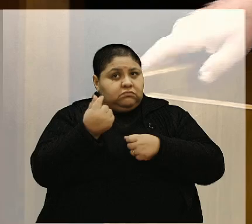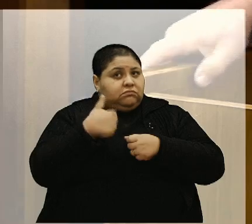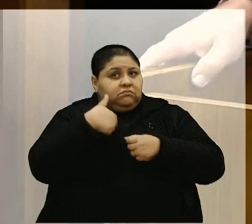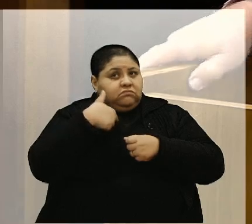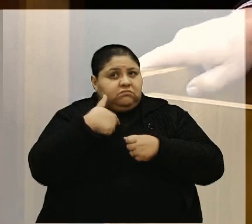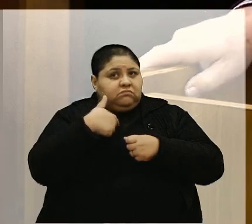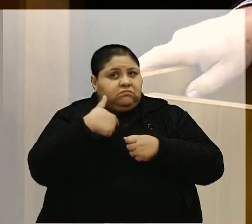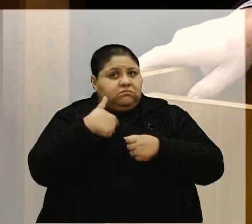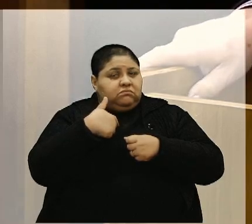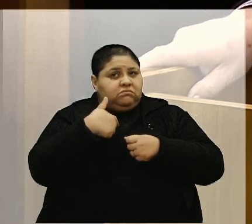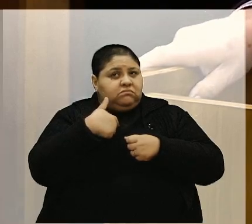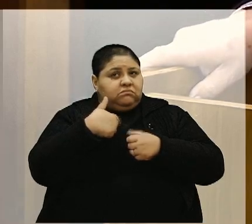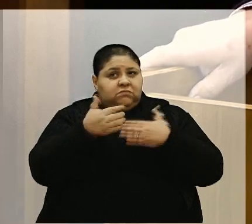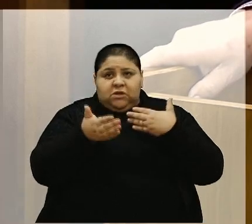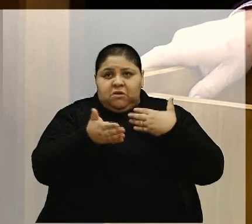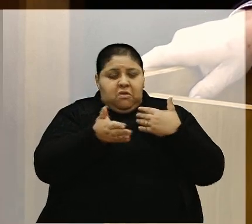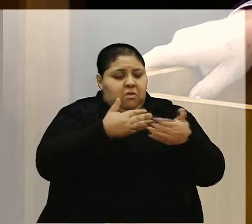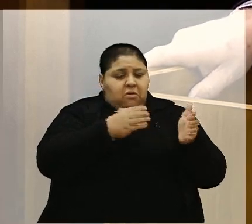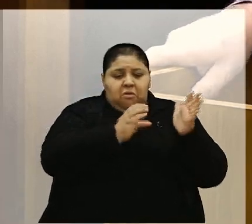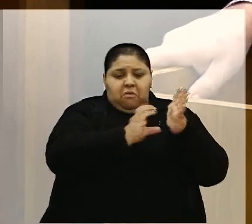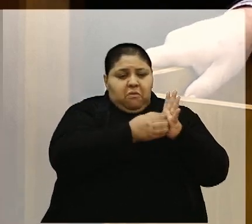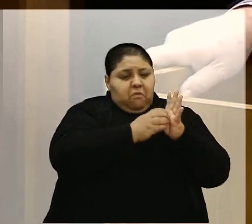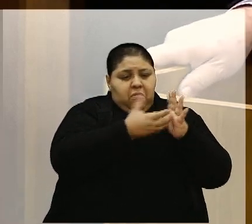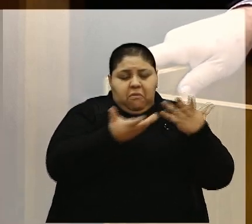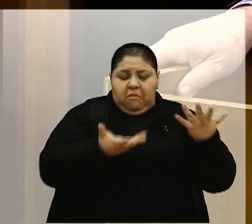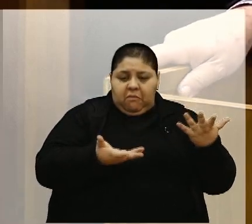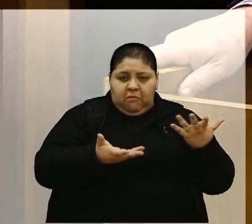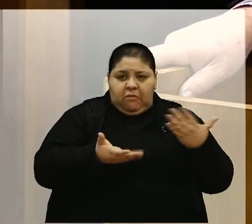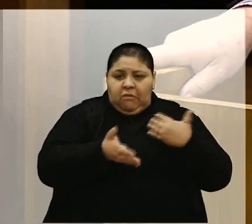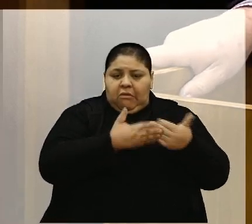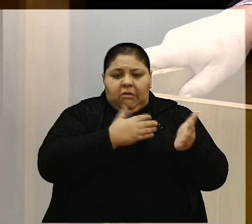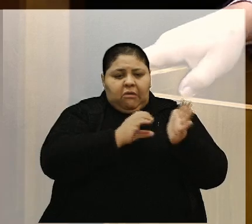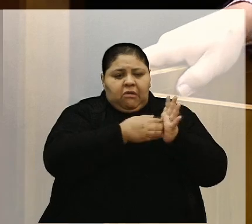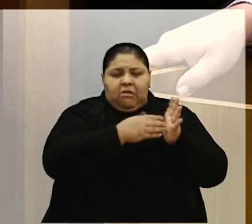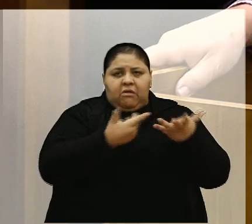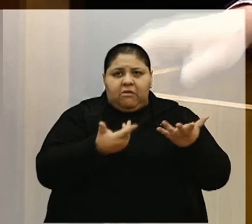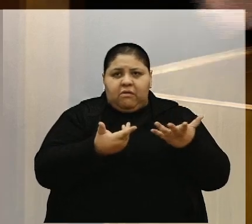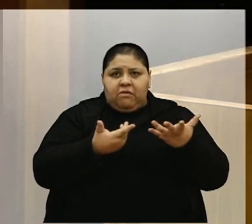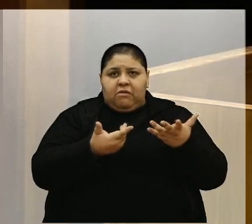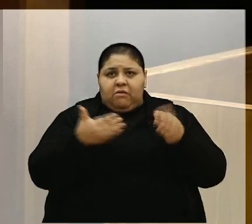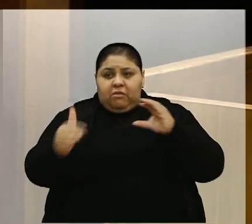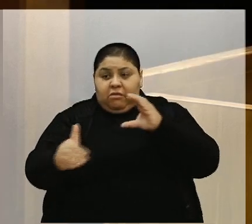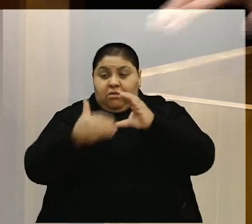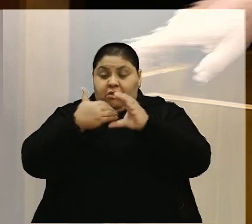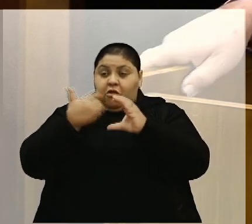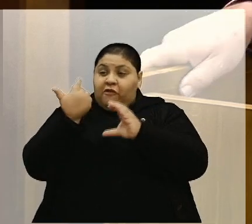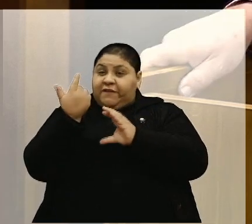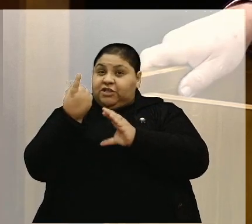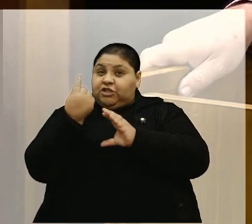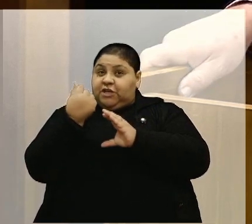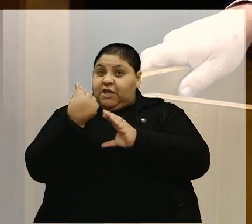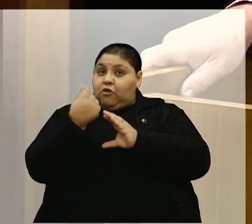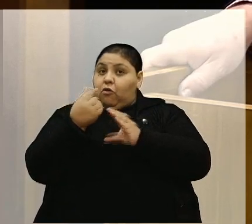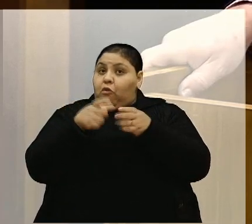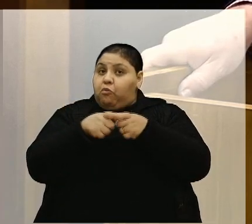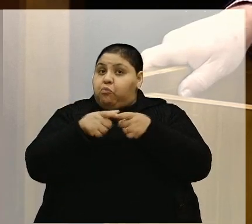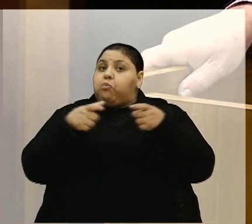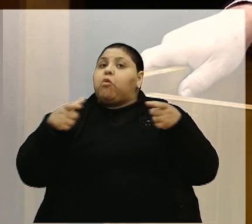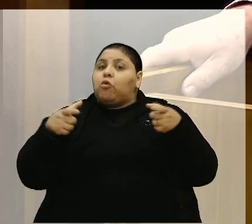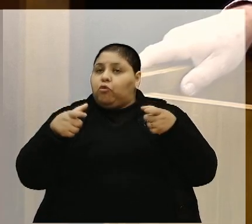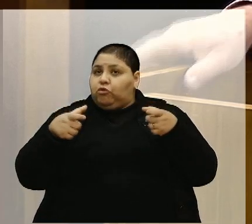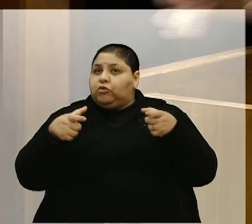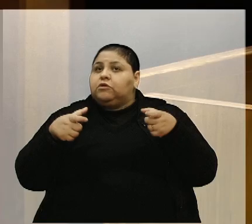ninguém vai, não importa partido, quem está ali, quem está lá, quem está lá. Mas se não vier dinheiro graúdo de fora, sem